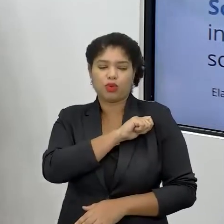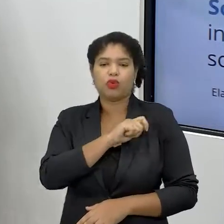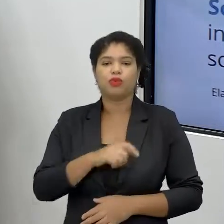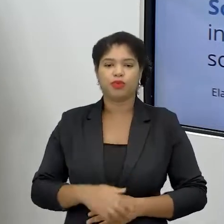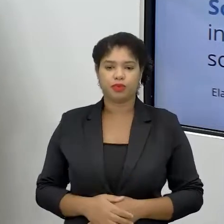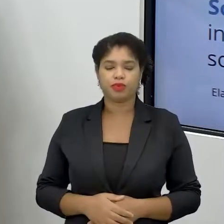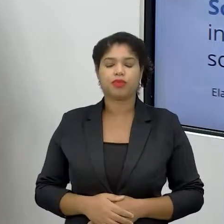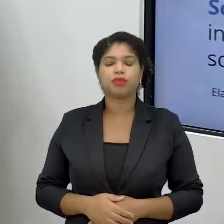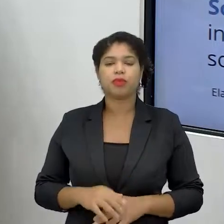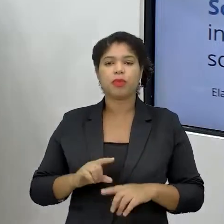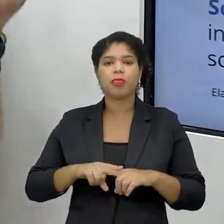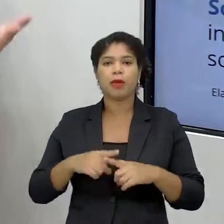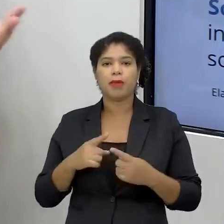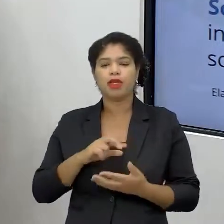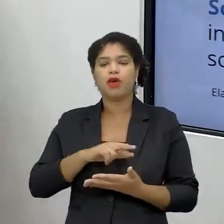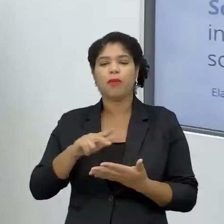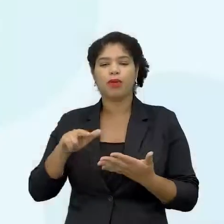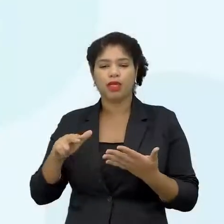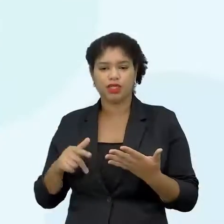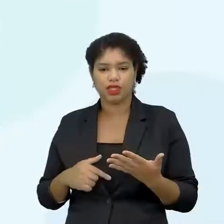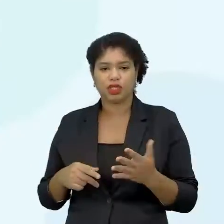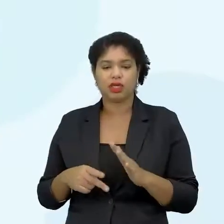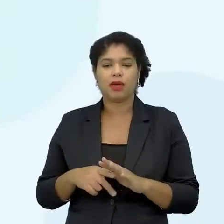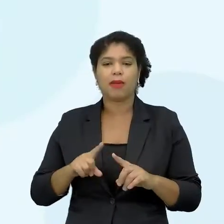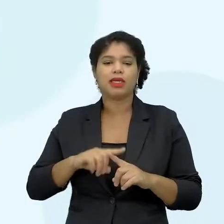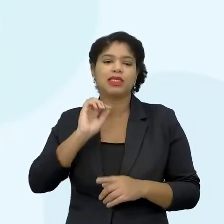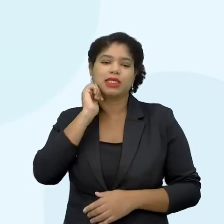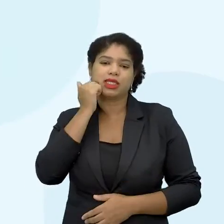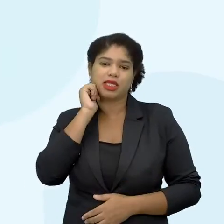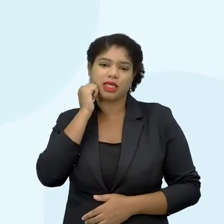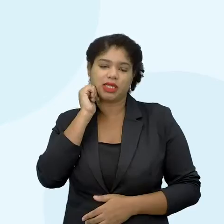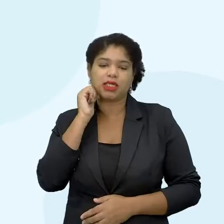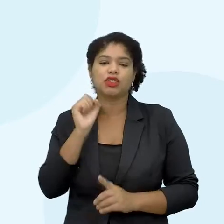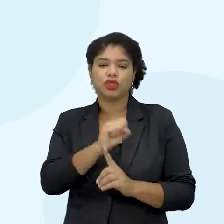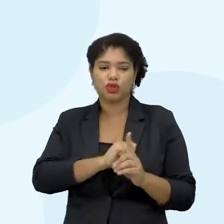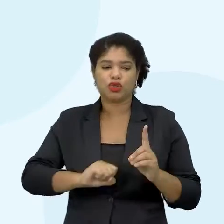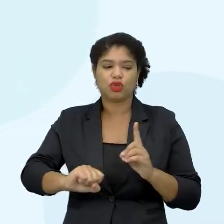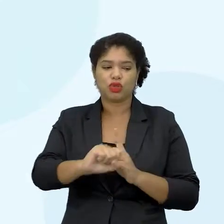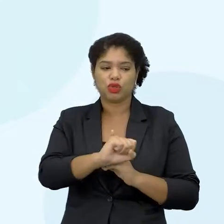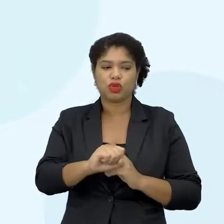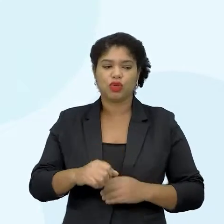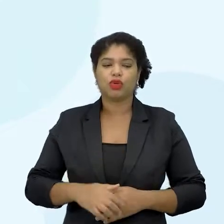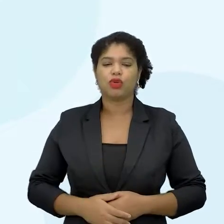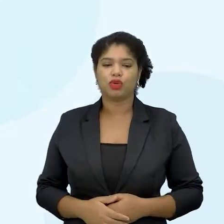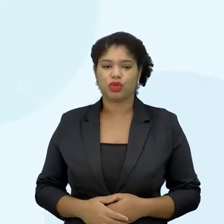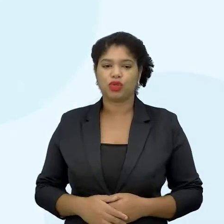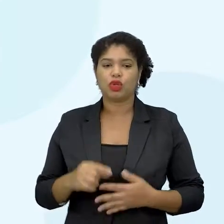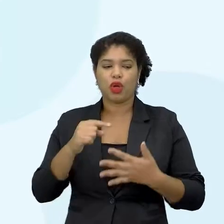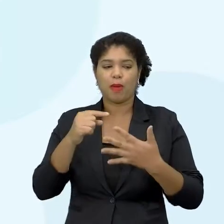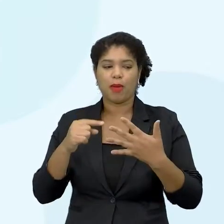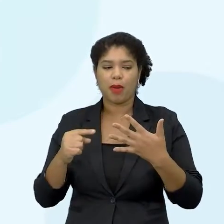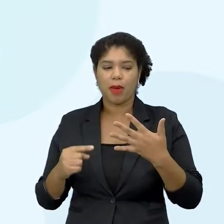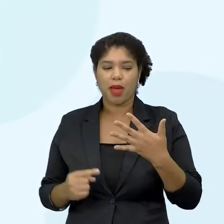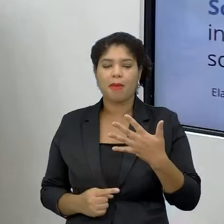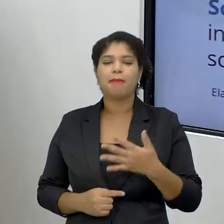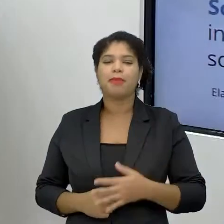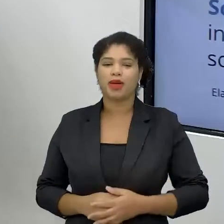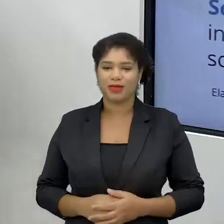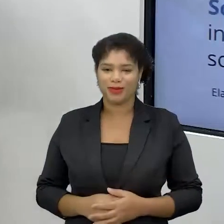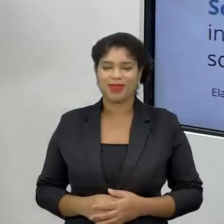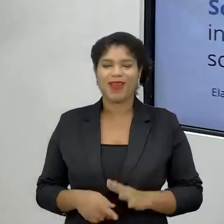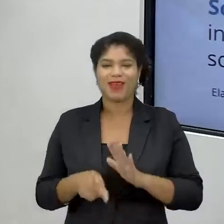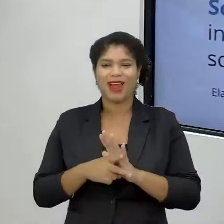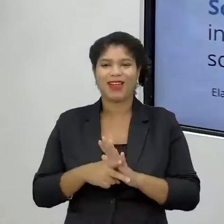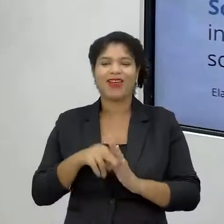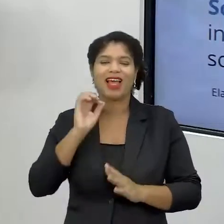sobre o que são as ciências sociais, né? E quando a gente vai falar sobre o que são essas